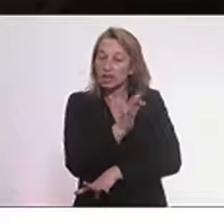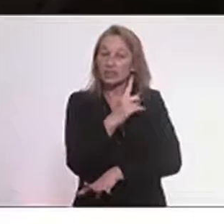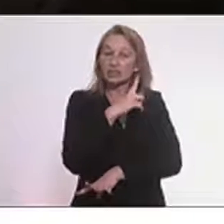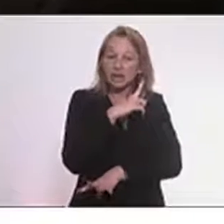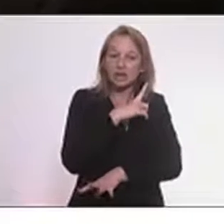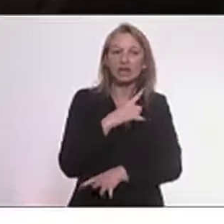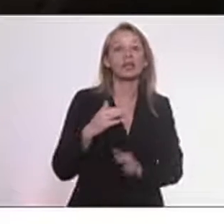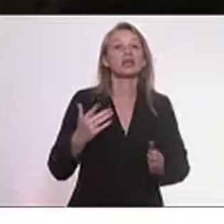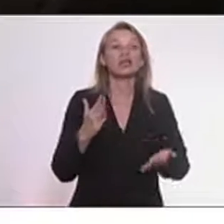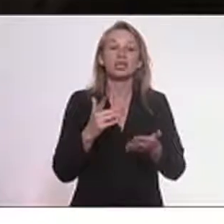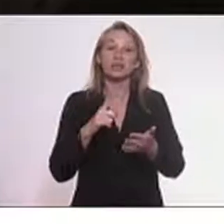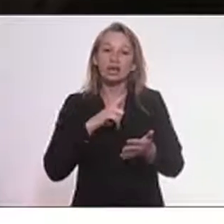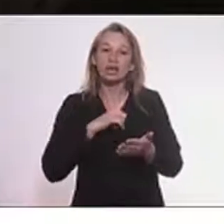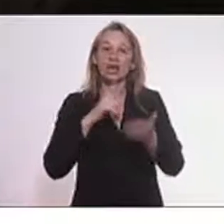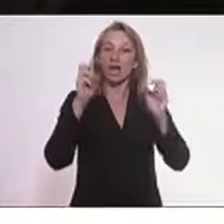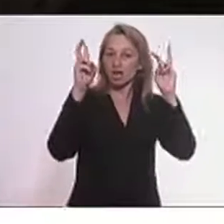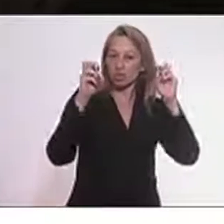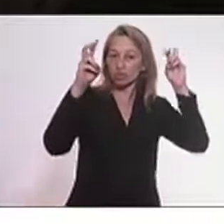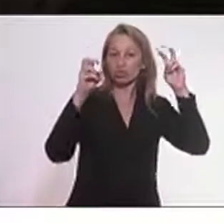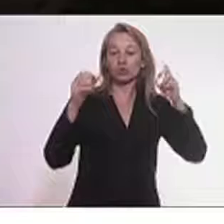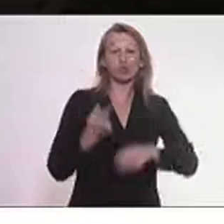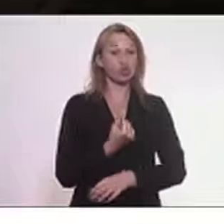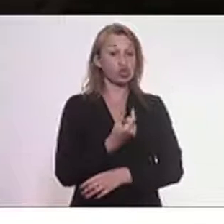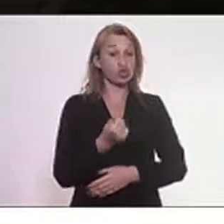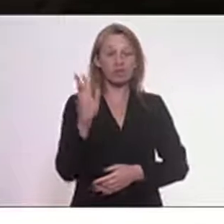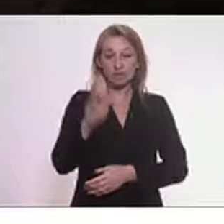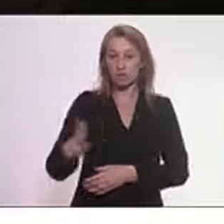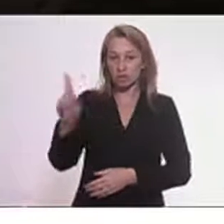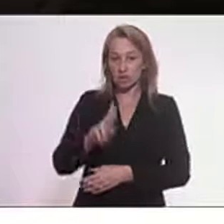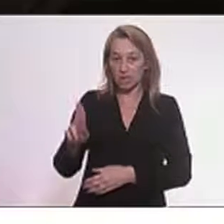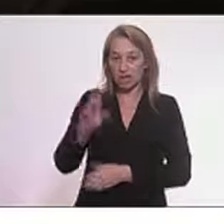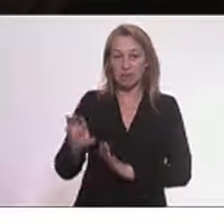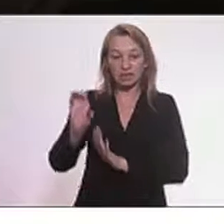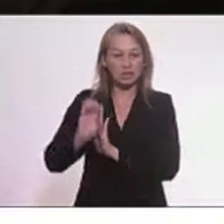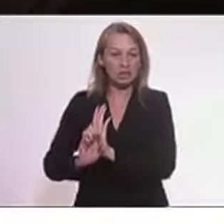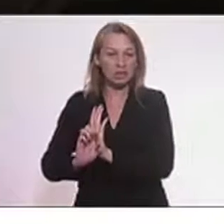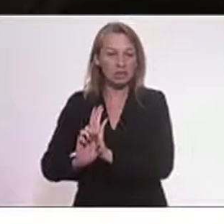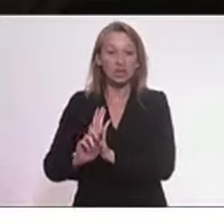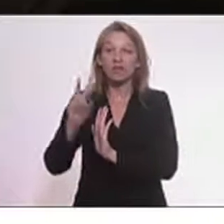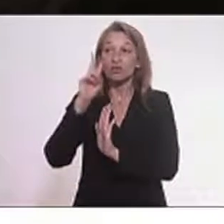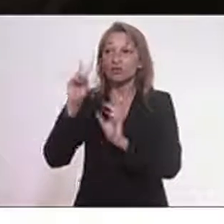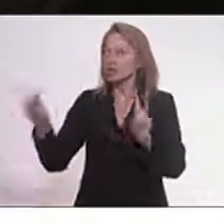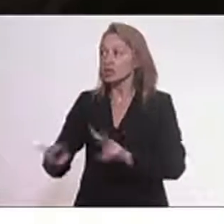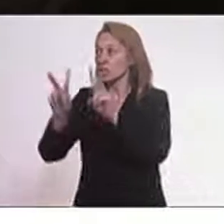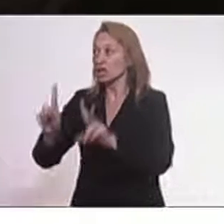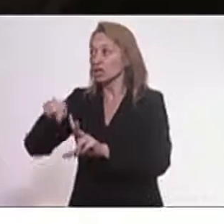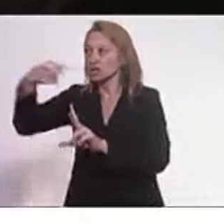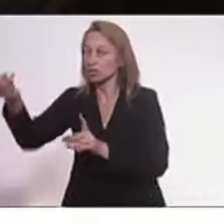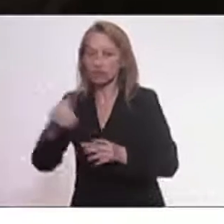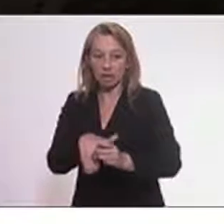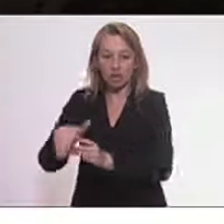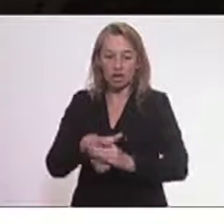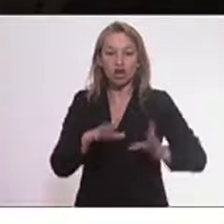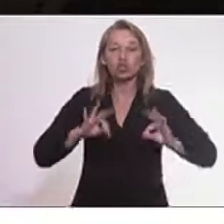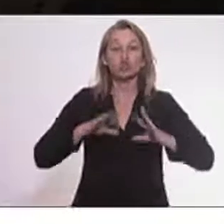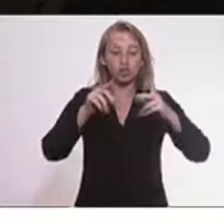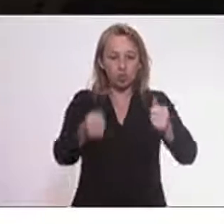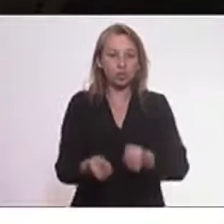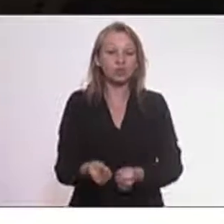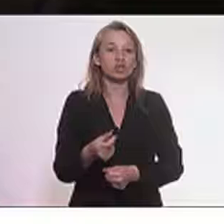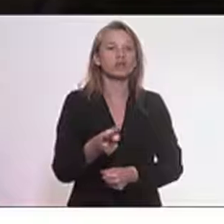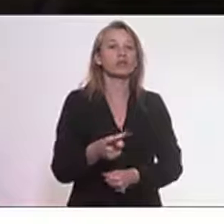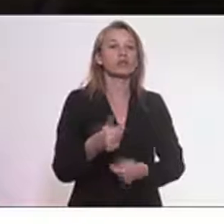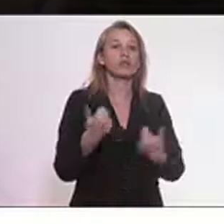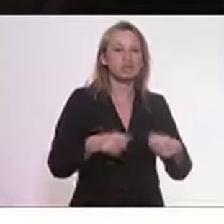há casos em que esse dinheiro vai ser utilizado dessas emendas visando as próximas eleições. Todos deveriam,